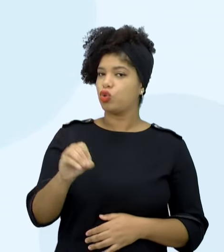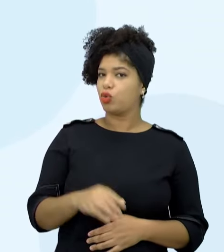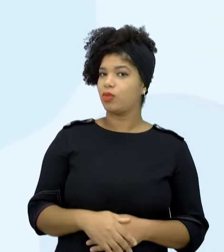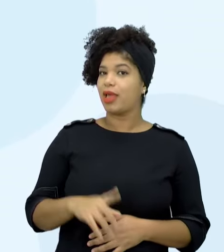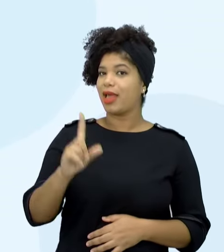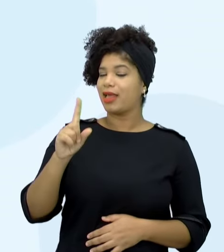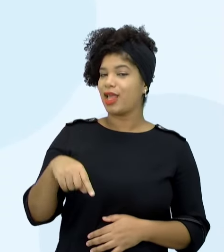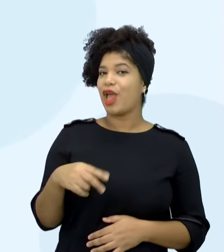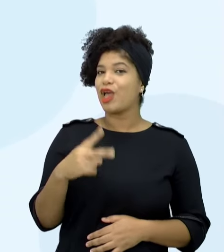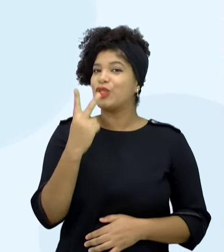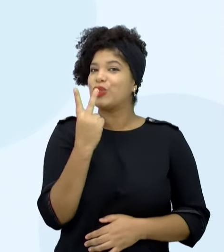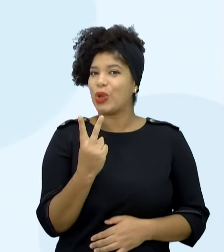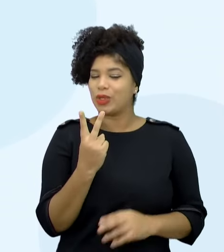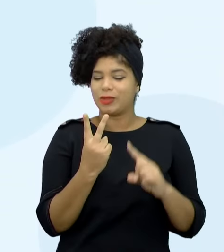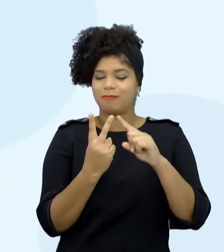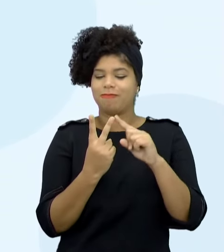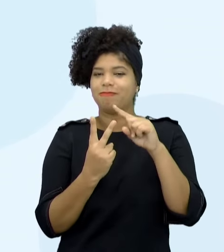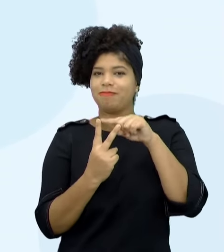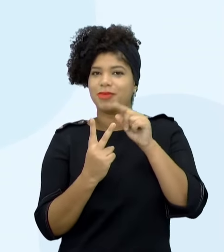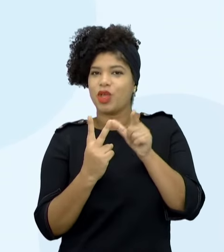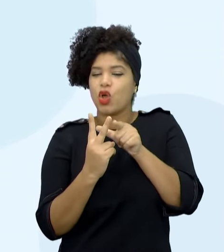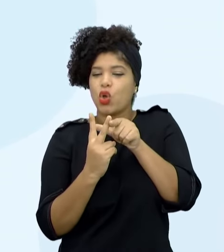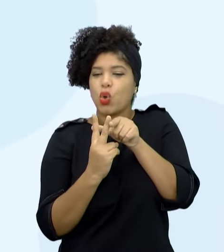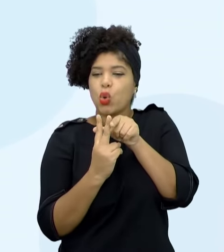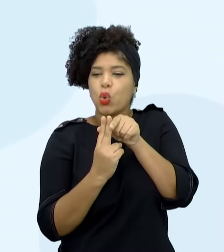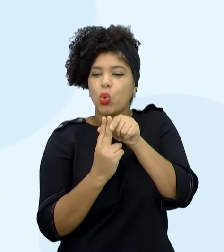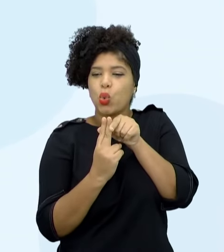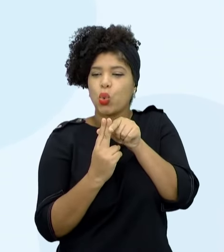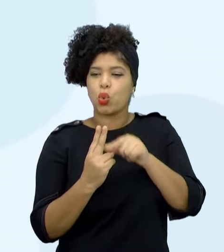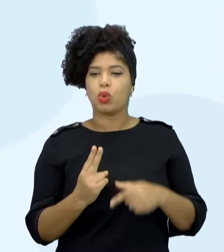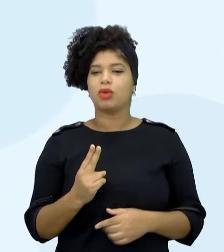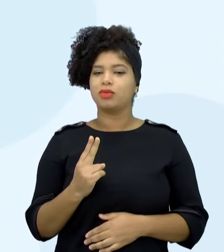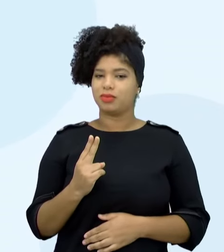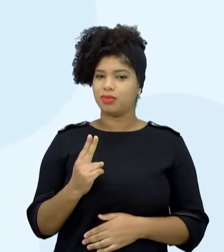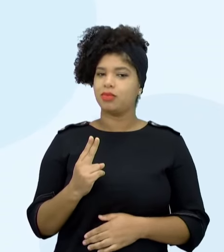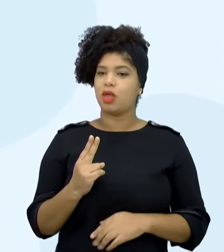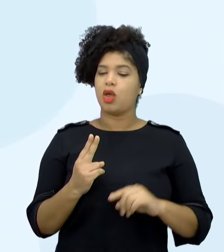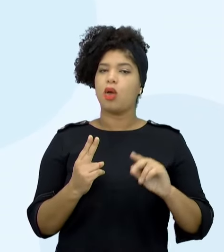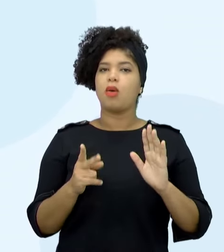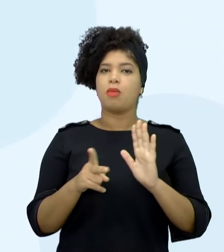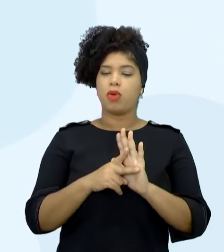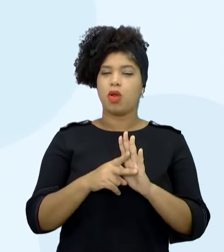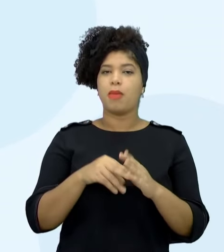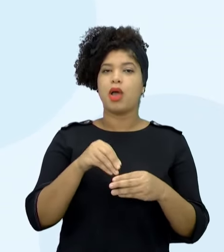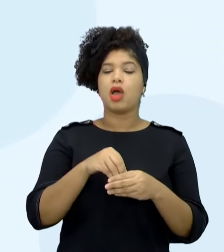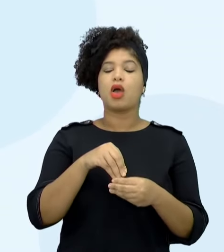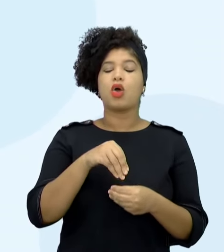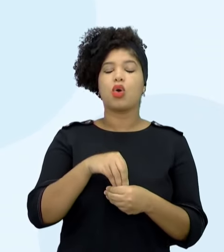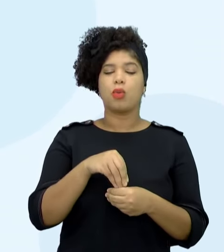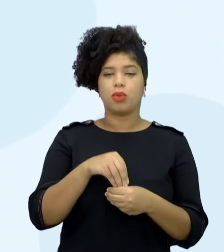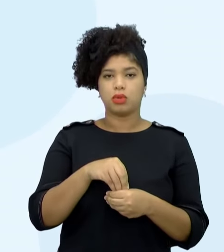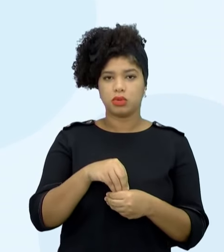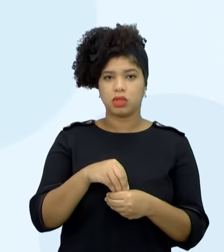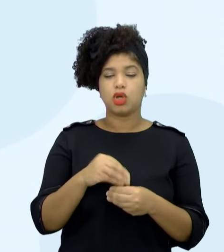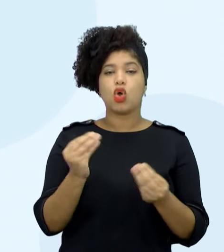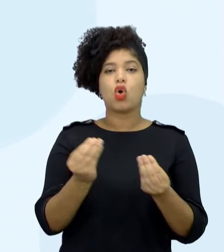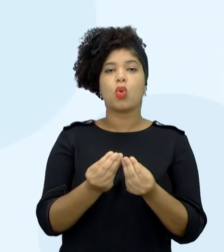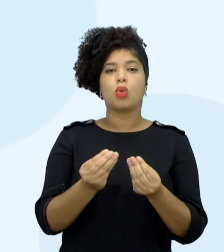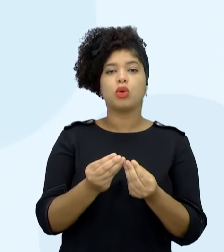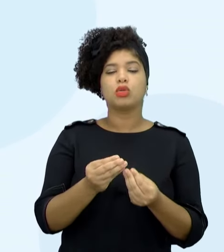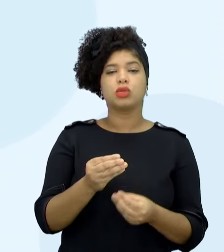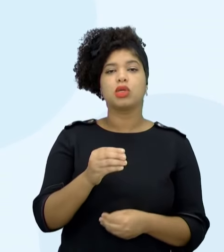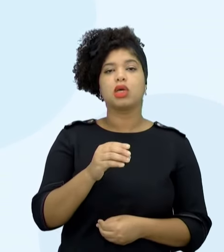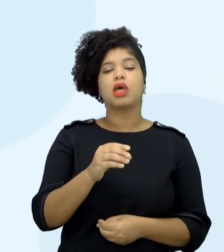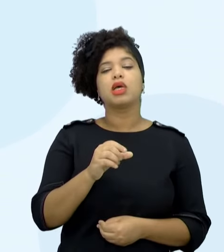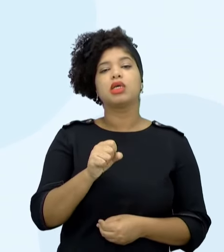dois cristalzinhos, né, que pode ser o de silício, dois cristais semicondutores, um a gente chama de P